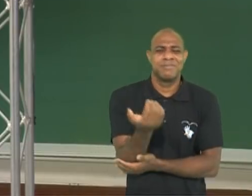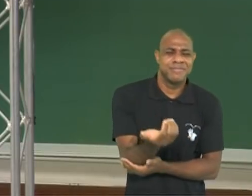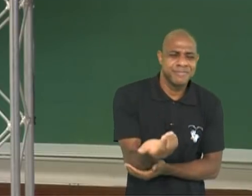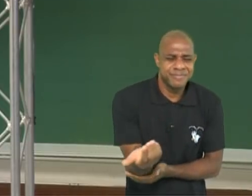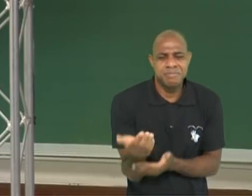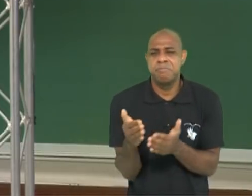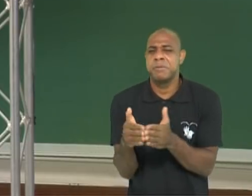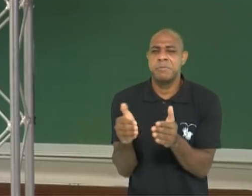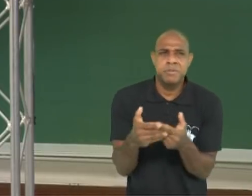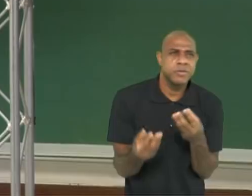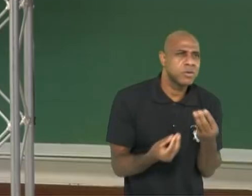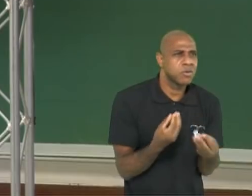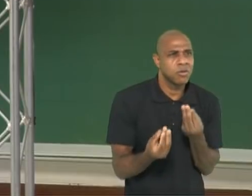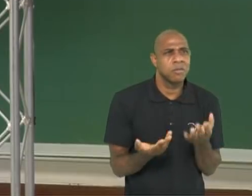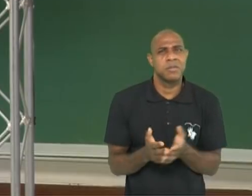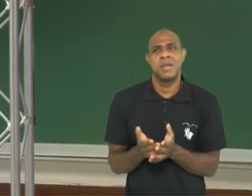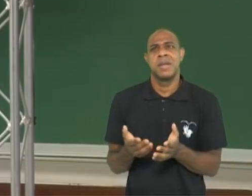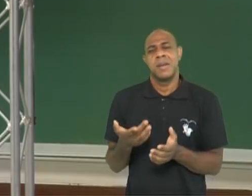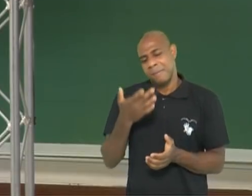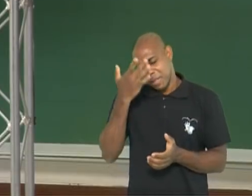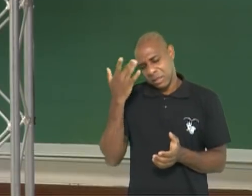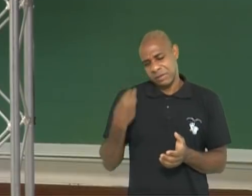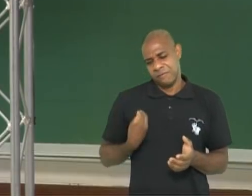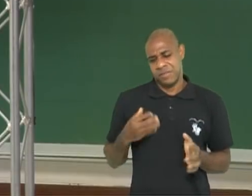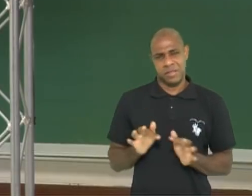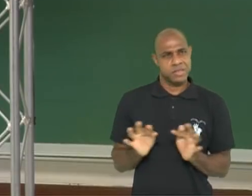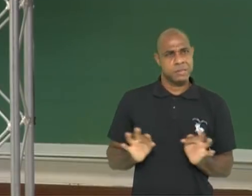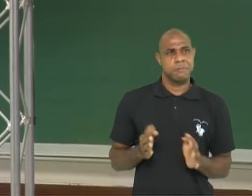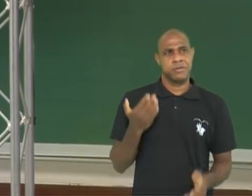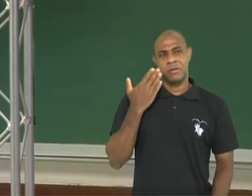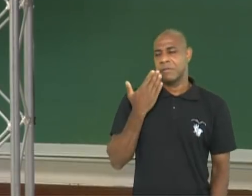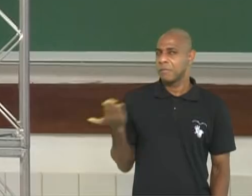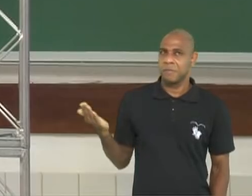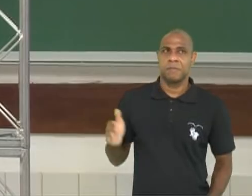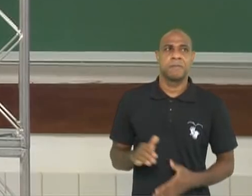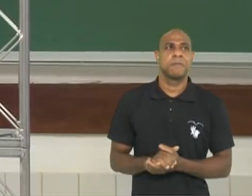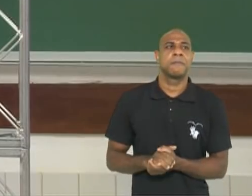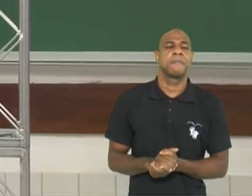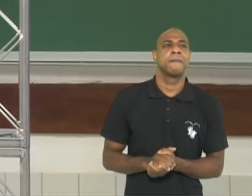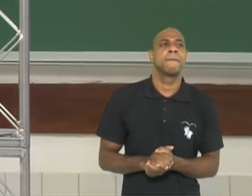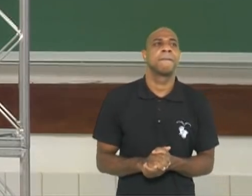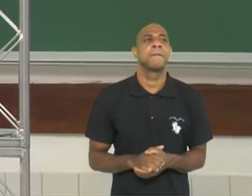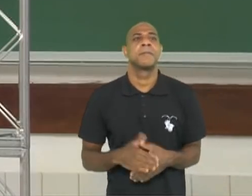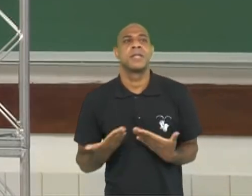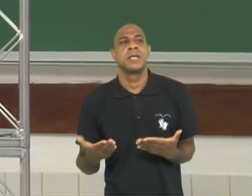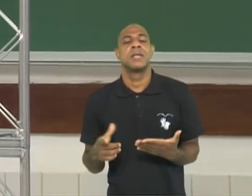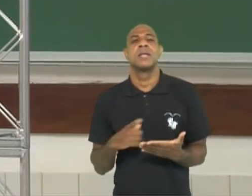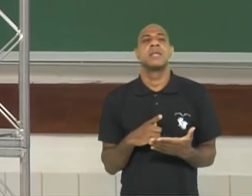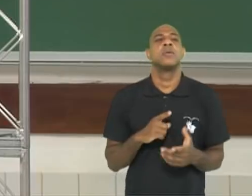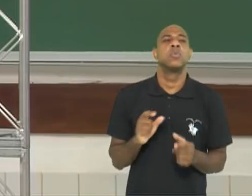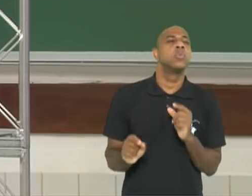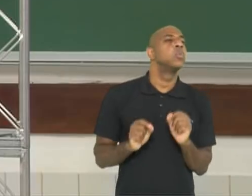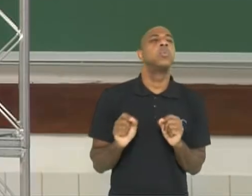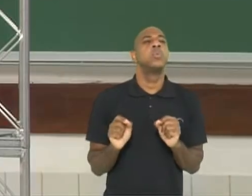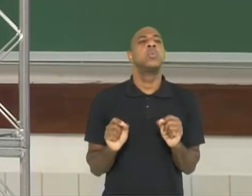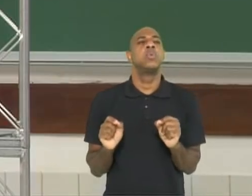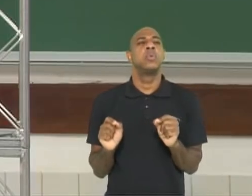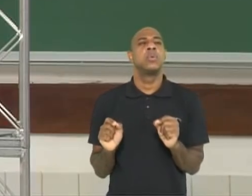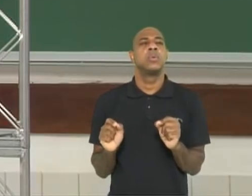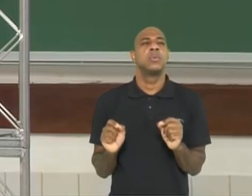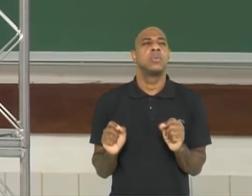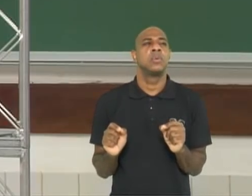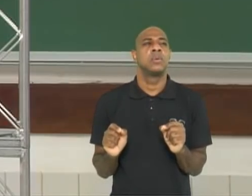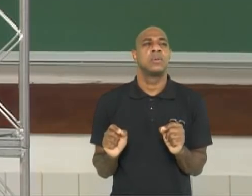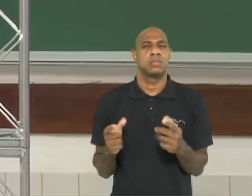mendicância, como o Sr. Roberto comentou sobre os franciscanos, inclusive. Bom, os chamados beneditinos, a famosa...